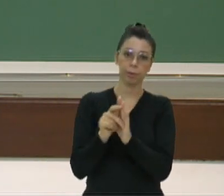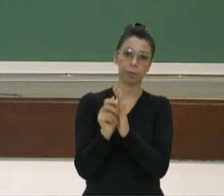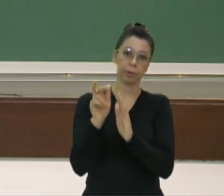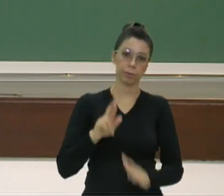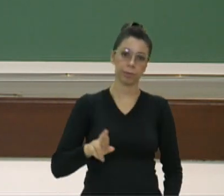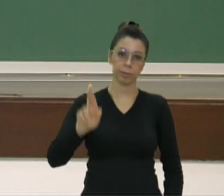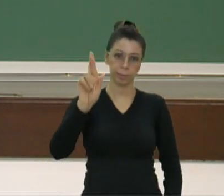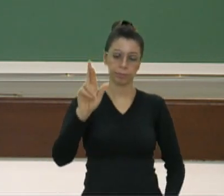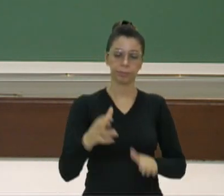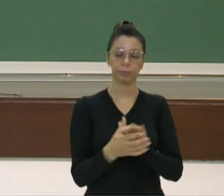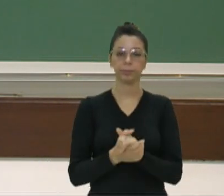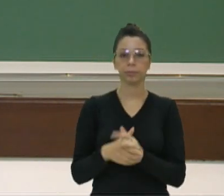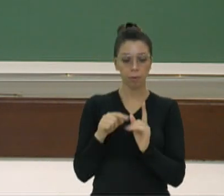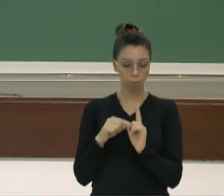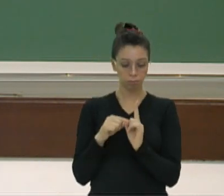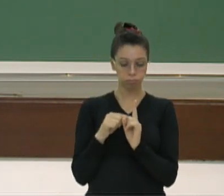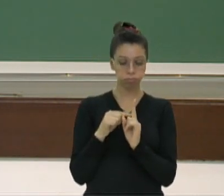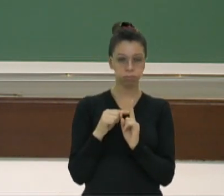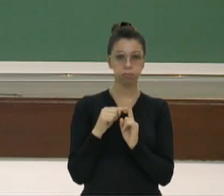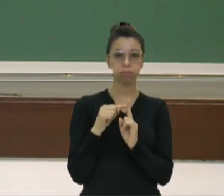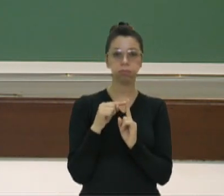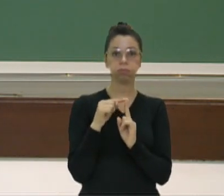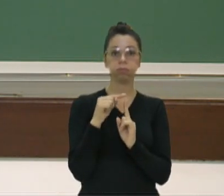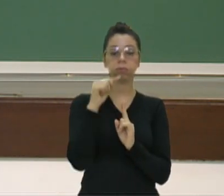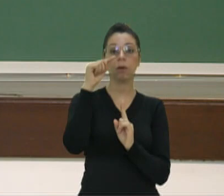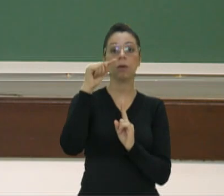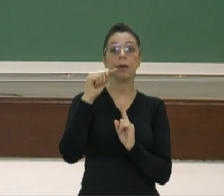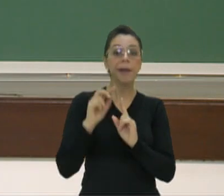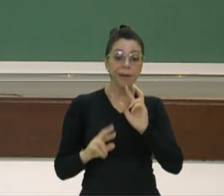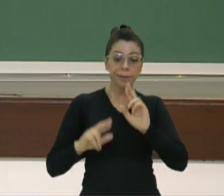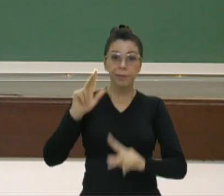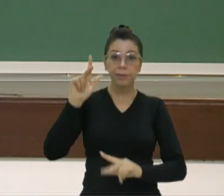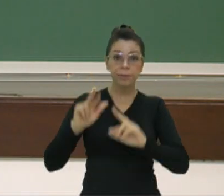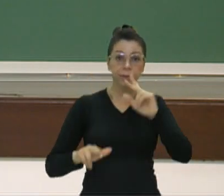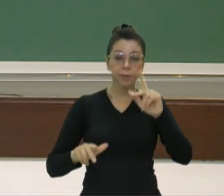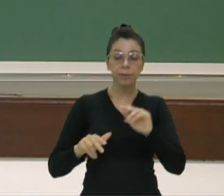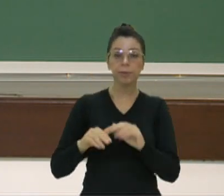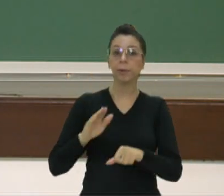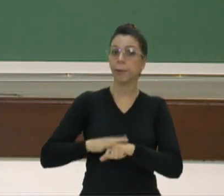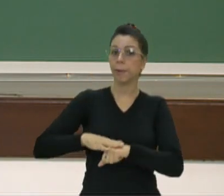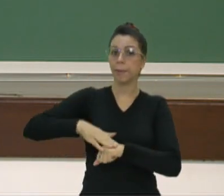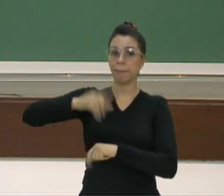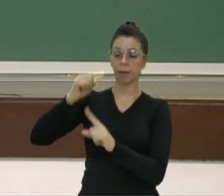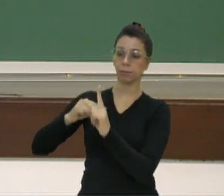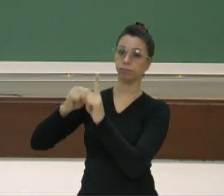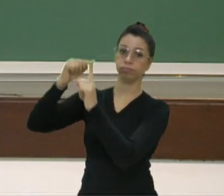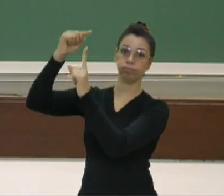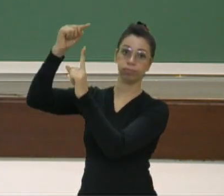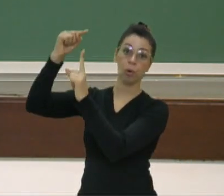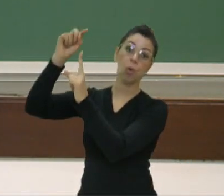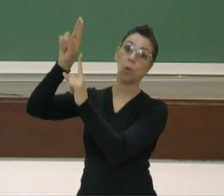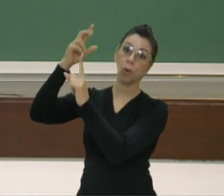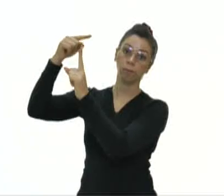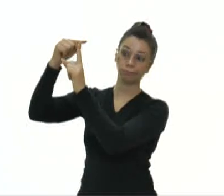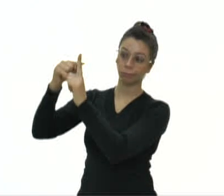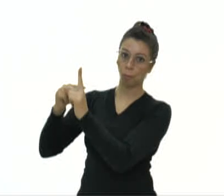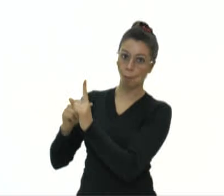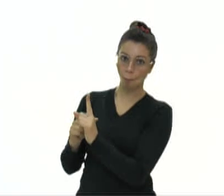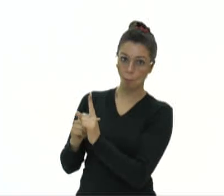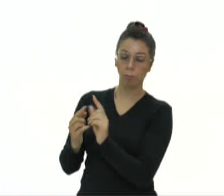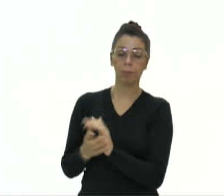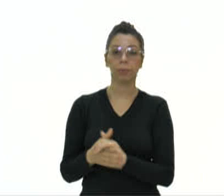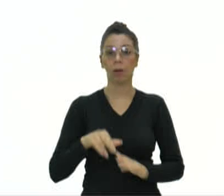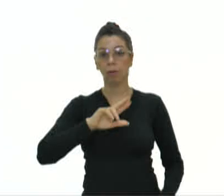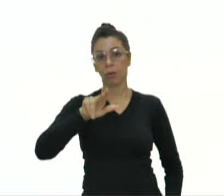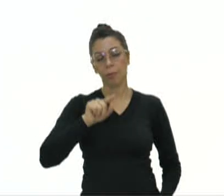E amplitude térmica é a diferença entre as temperaturas, a mais alta com a mais baixa. Então, obviamente, não é